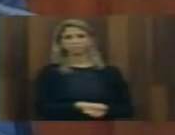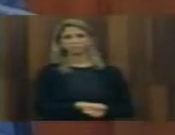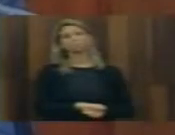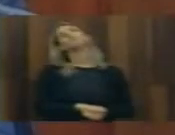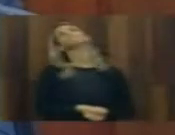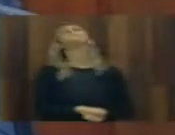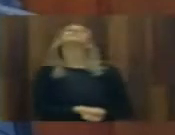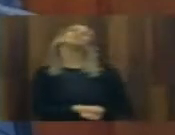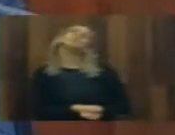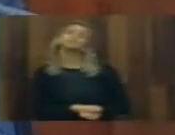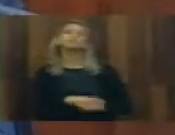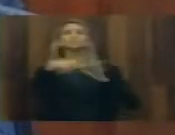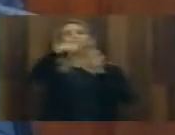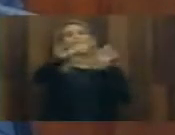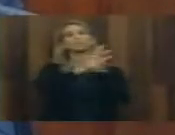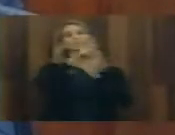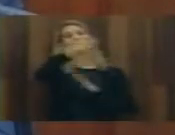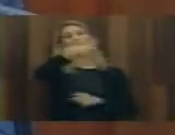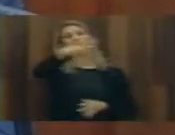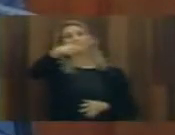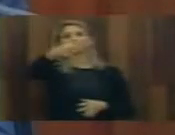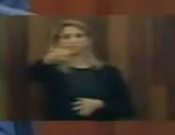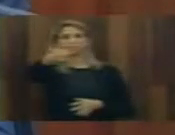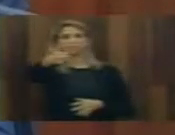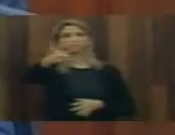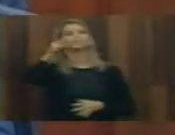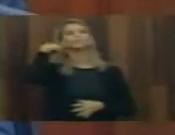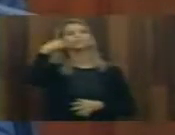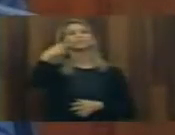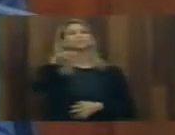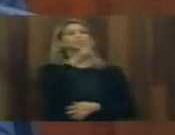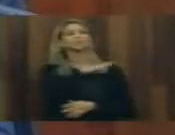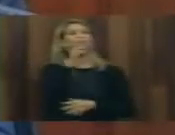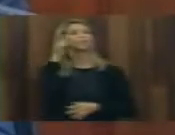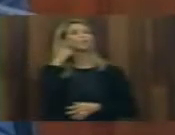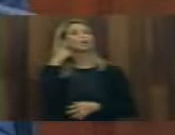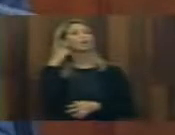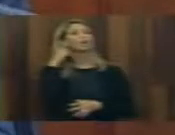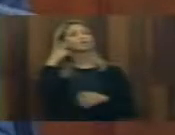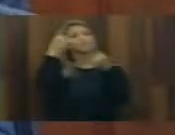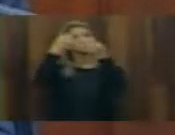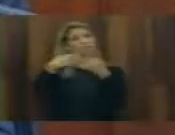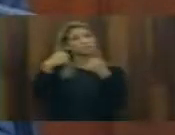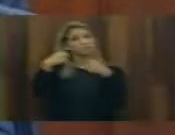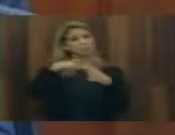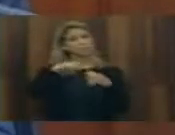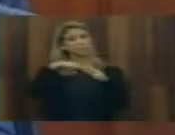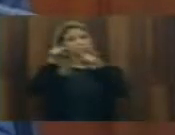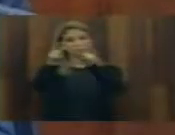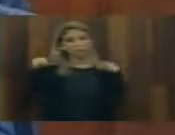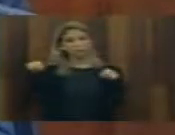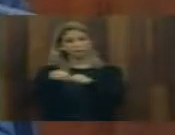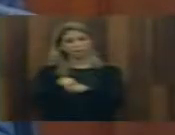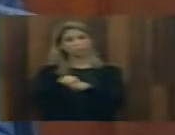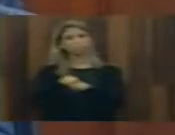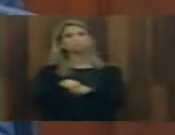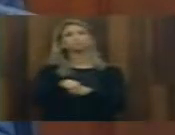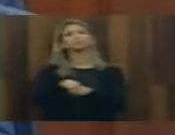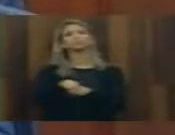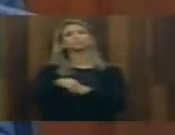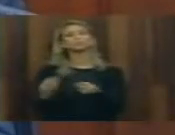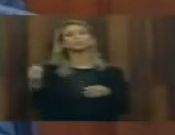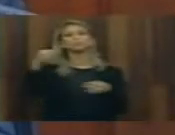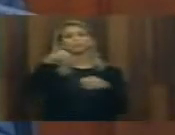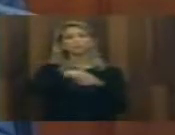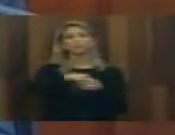Projeto de lei 231/19, promovente Rafael Peçanha, declara como patrimônio imaterial do município de Cabo Frio a